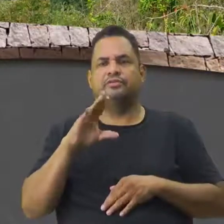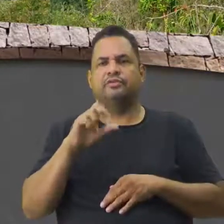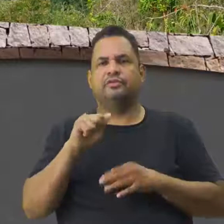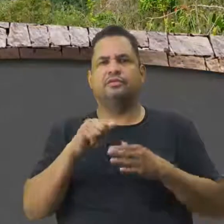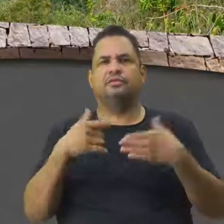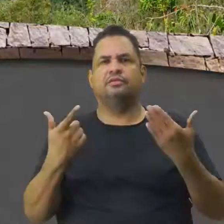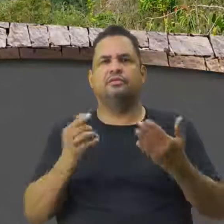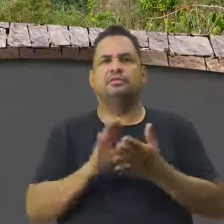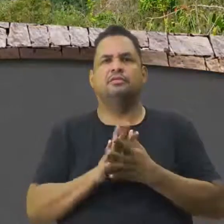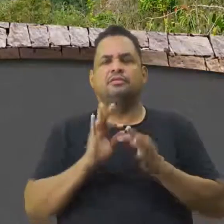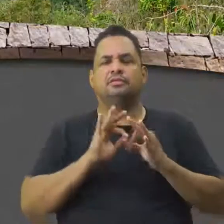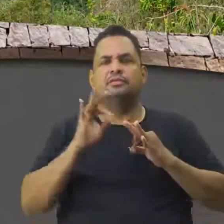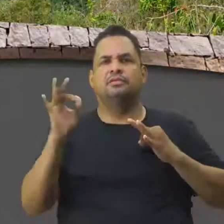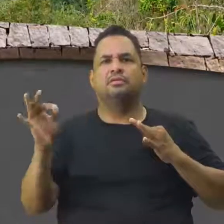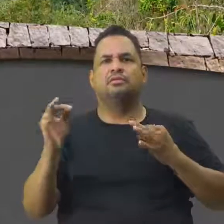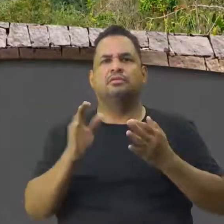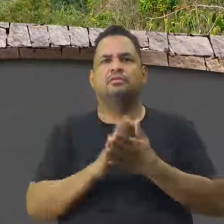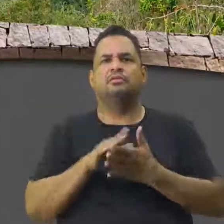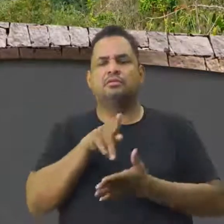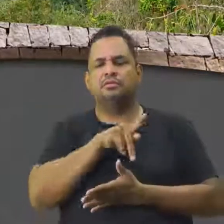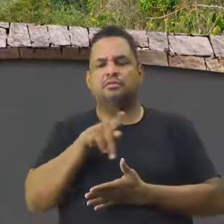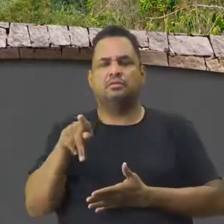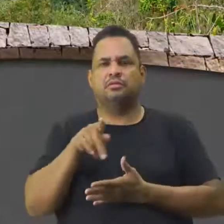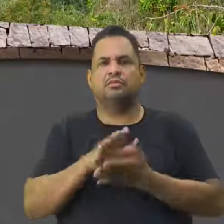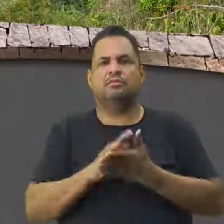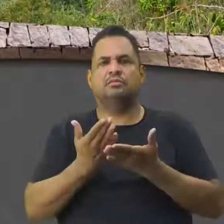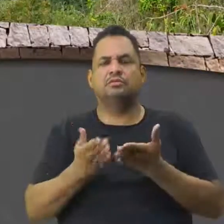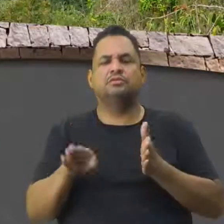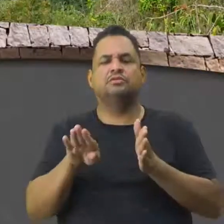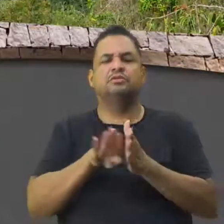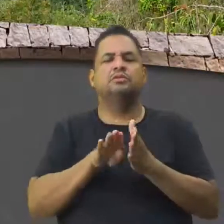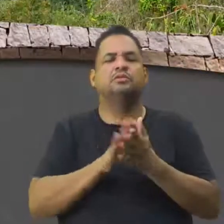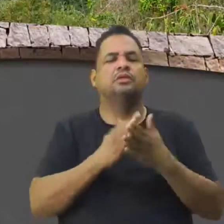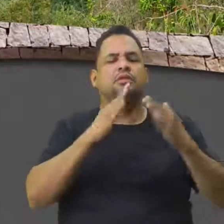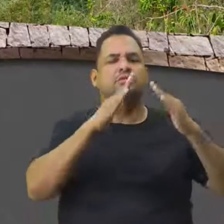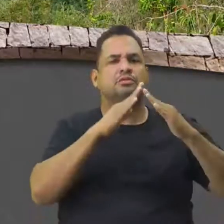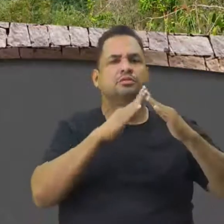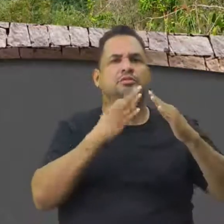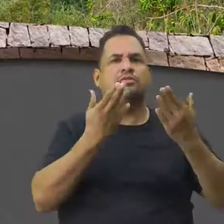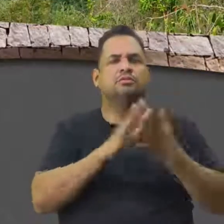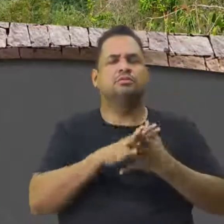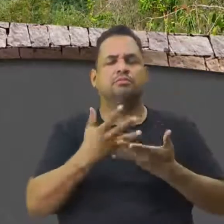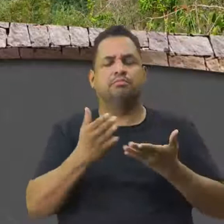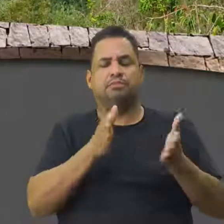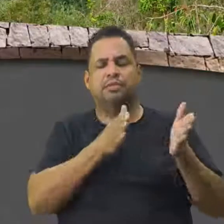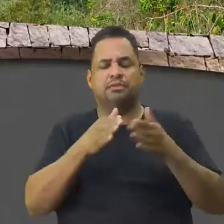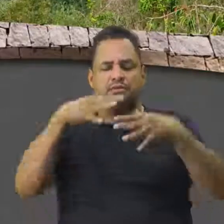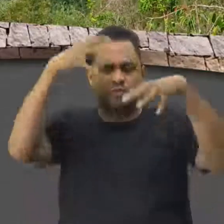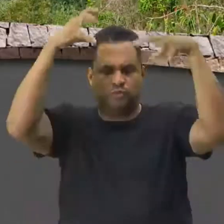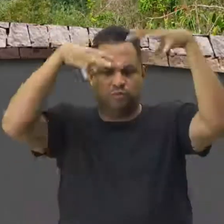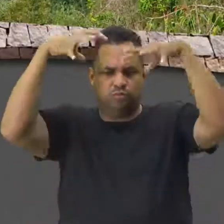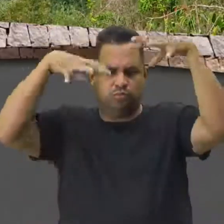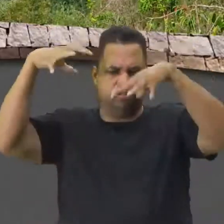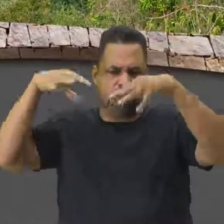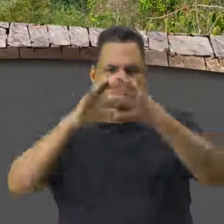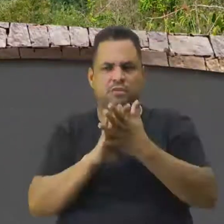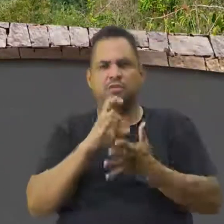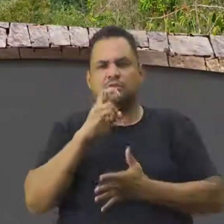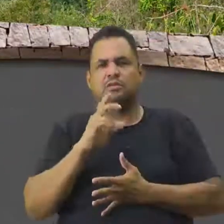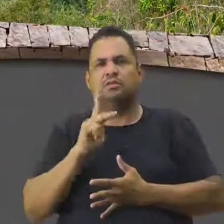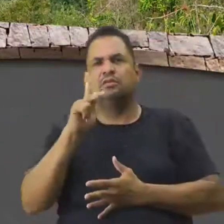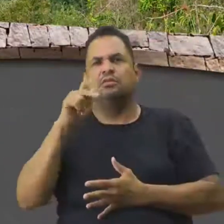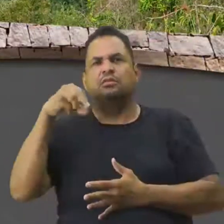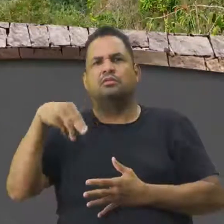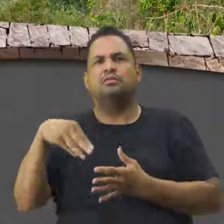A distância que o professor faz para chegar à sua escola na época chuvosa, muitas vezes de 5 quilômetros, 10 quilômetros,